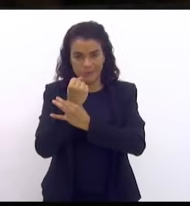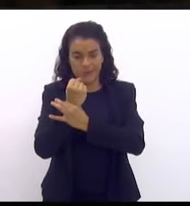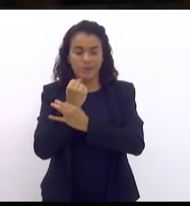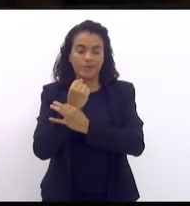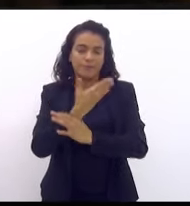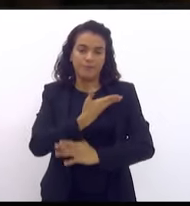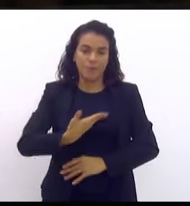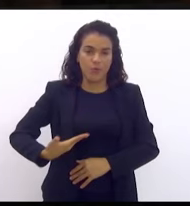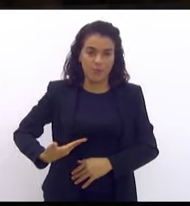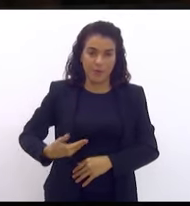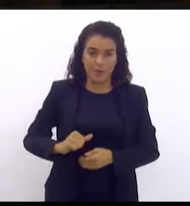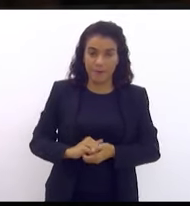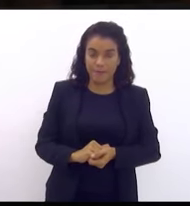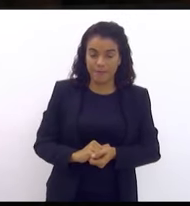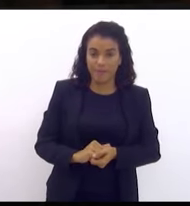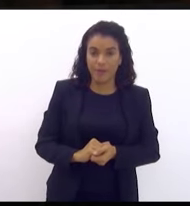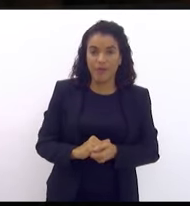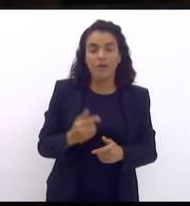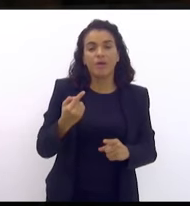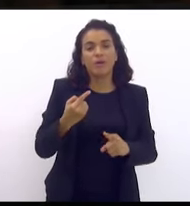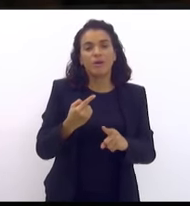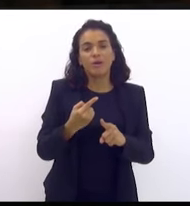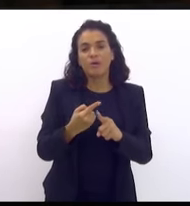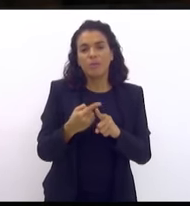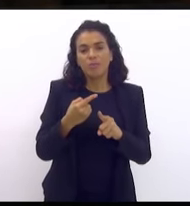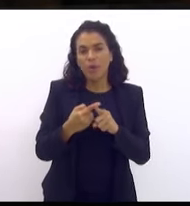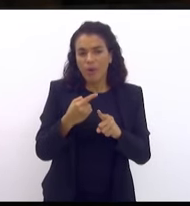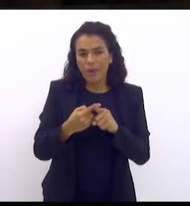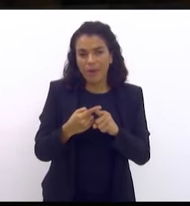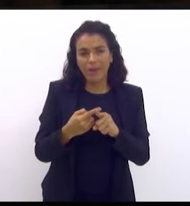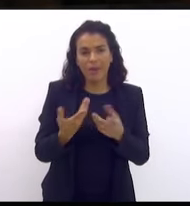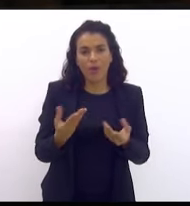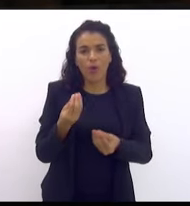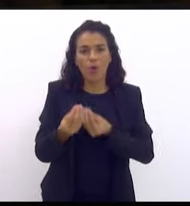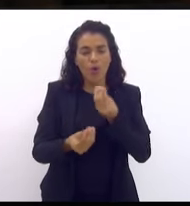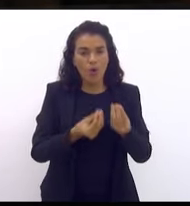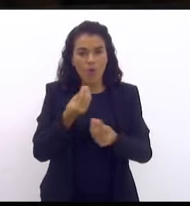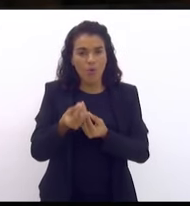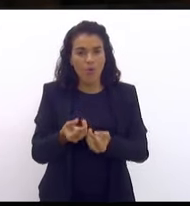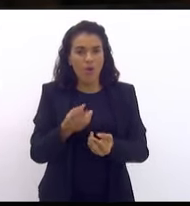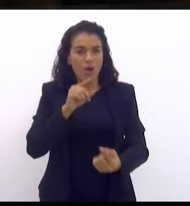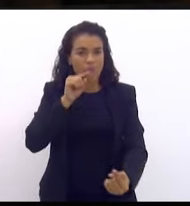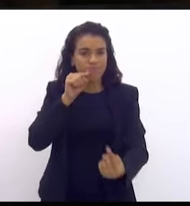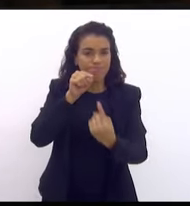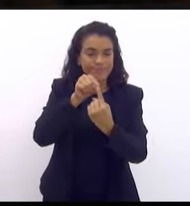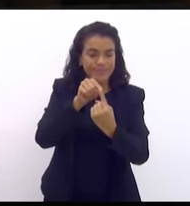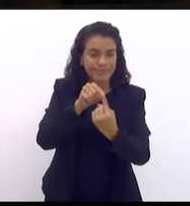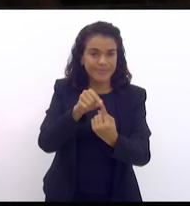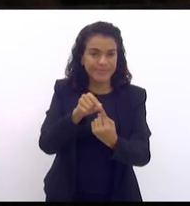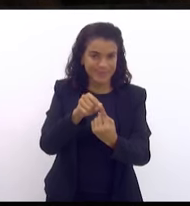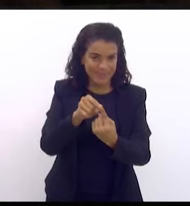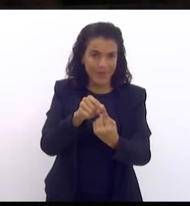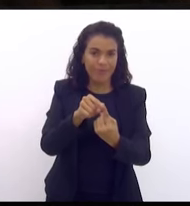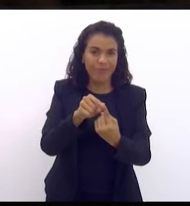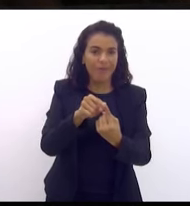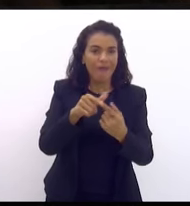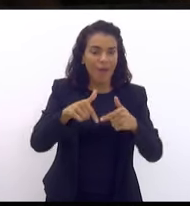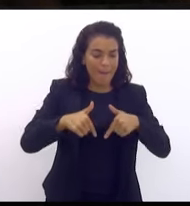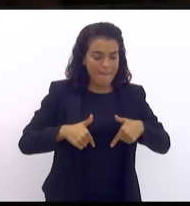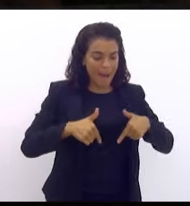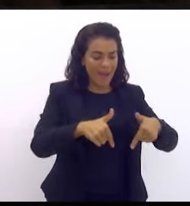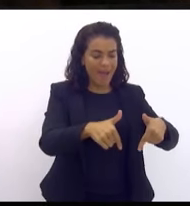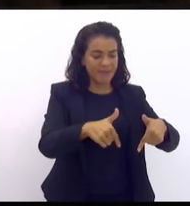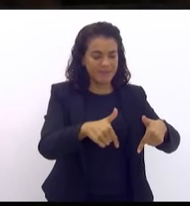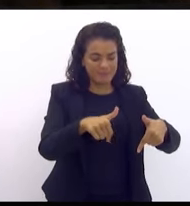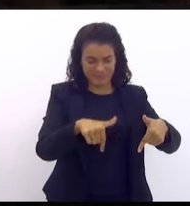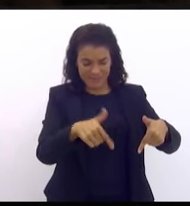instituída. Porque, se esta missão não for cumprida, nenhuma outra missão vai dar